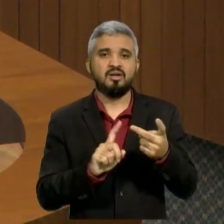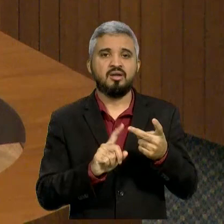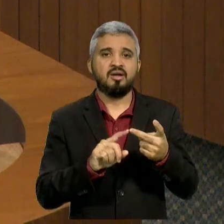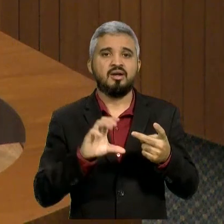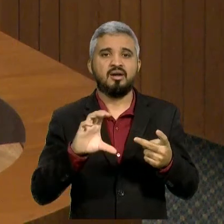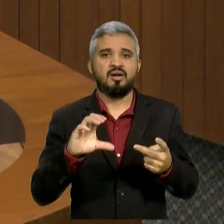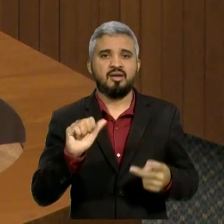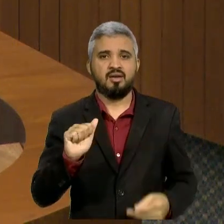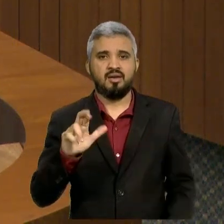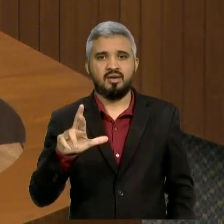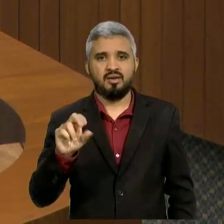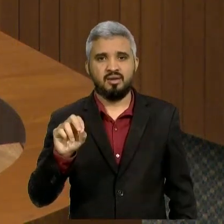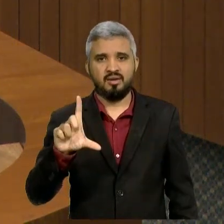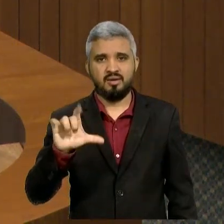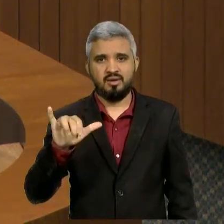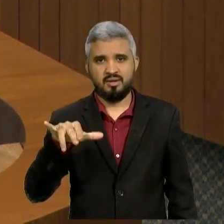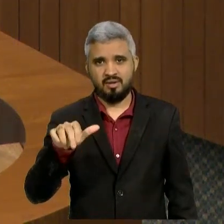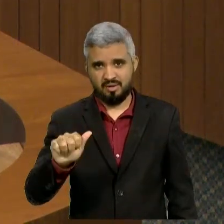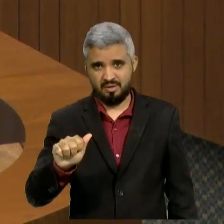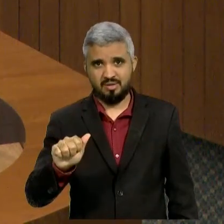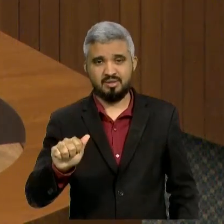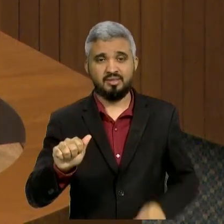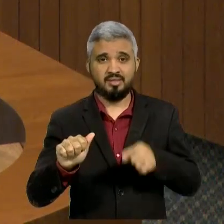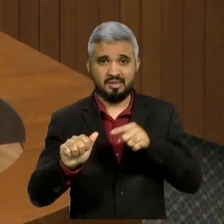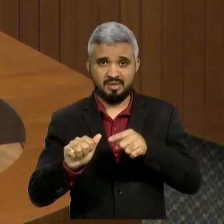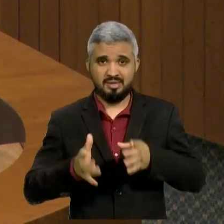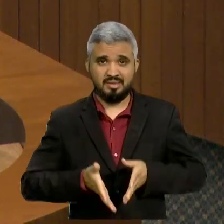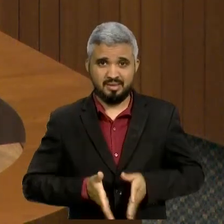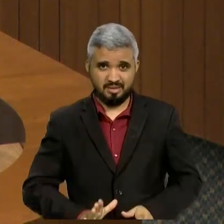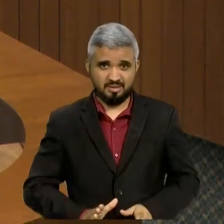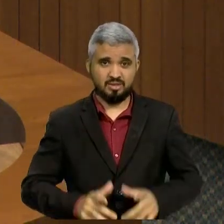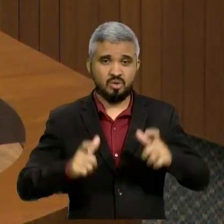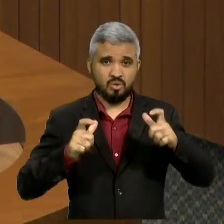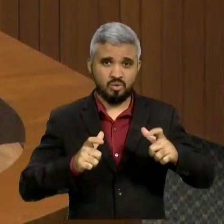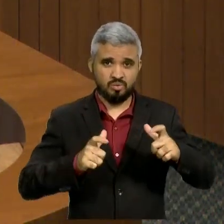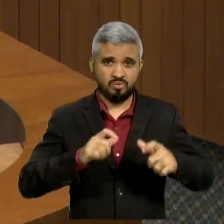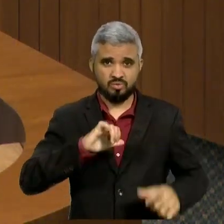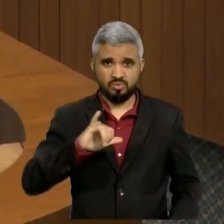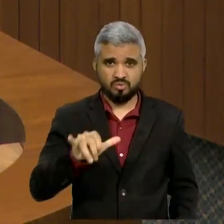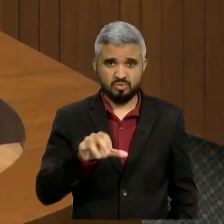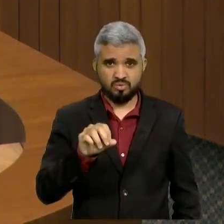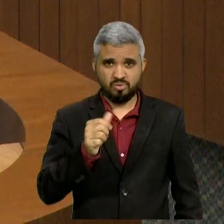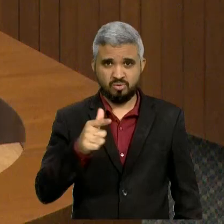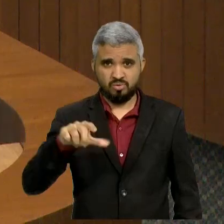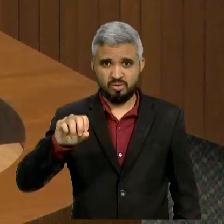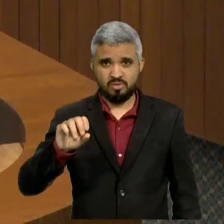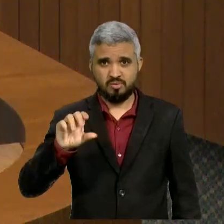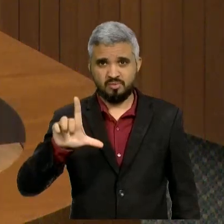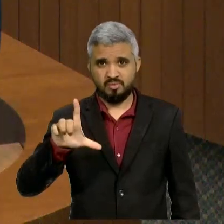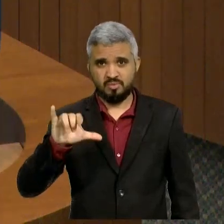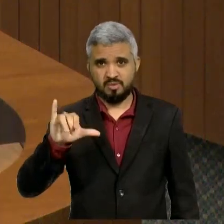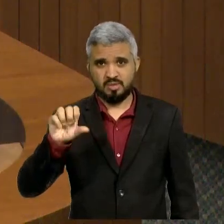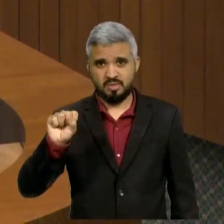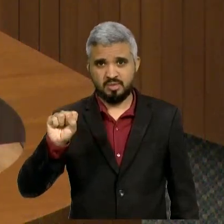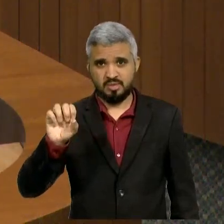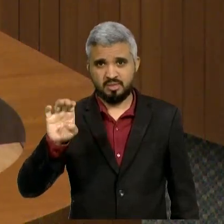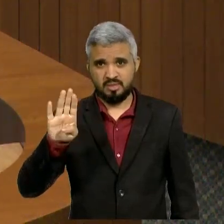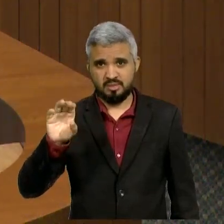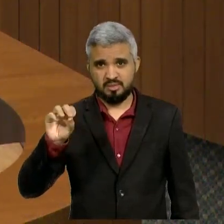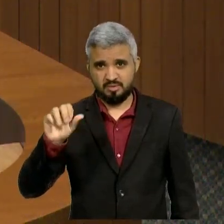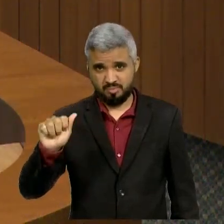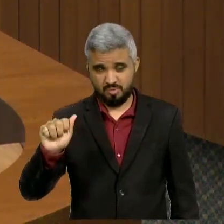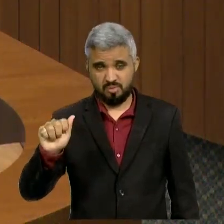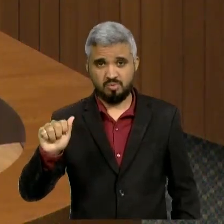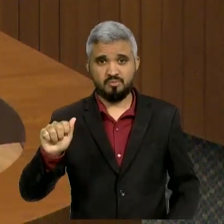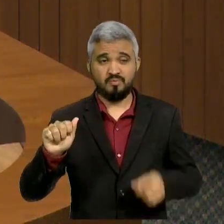tenente da Aeronáutica filha da cidade de João Lisboa ex-policial militar lá Imperatriz e todo mês ela tem